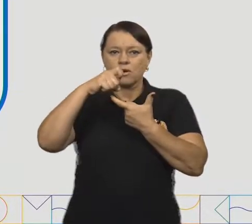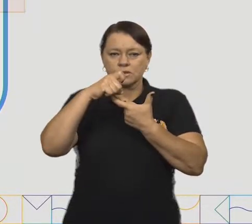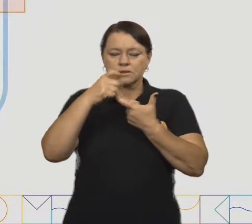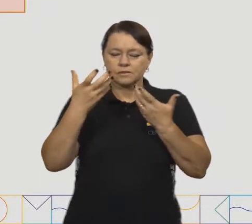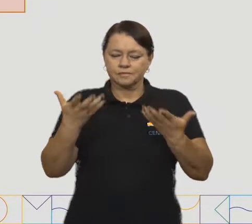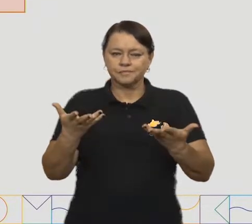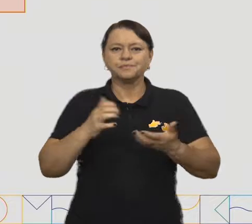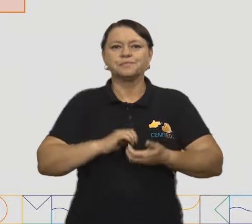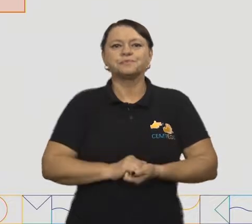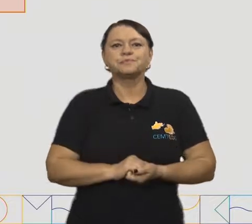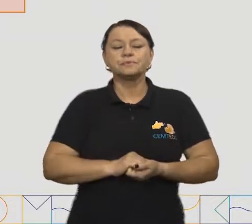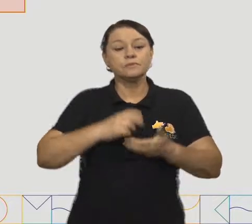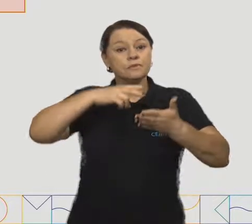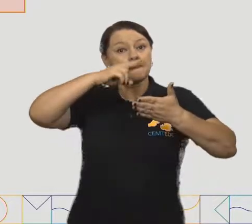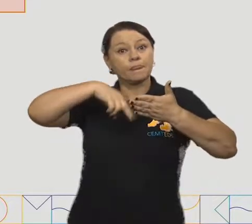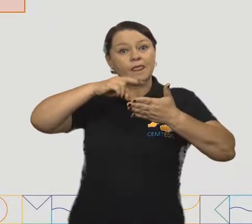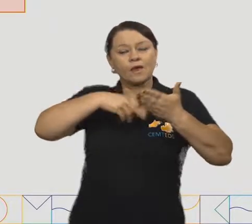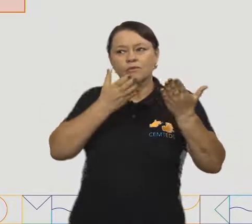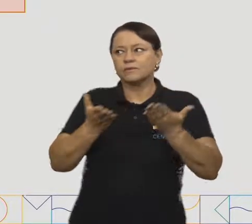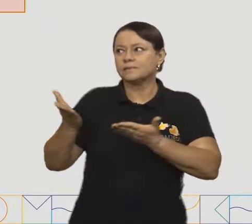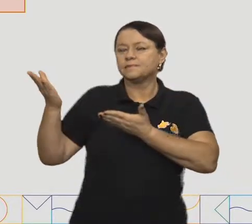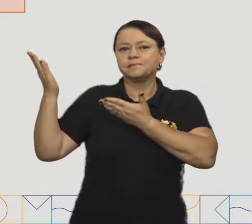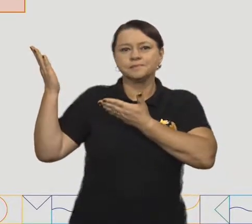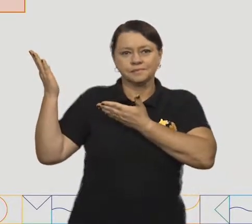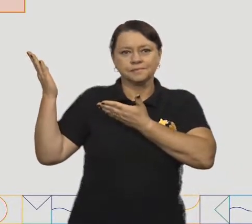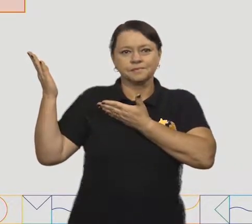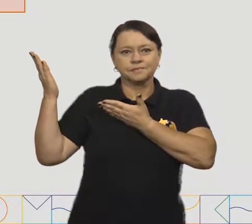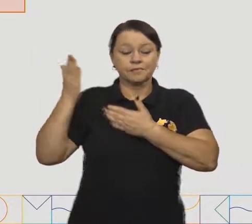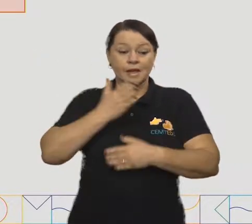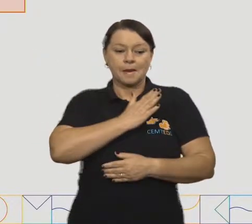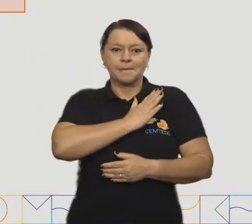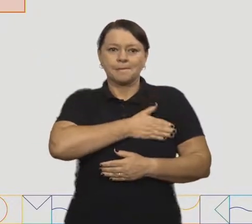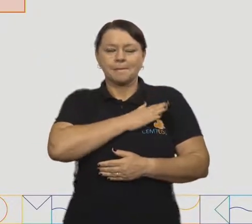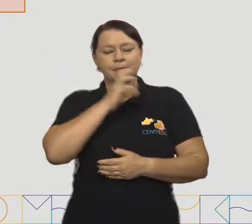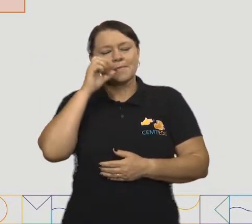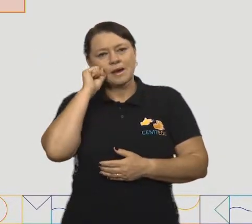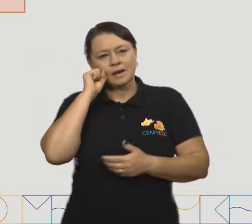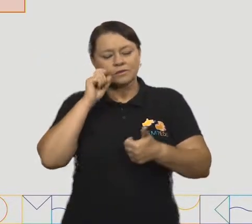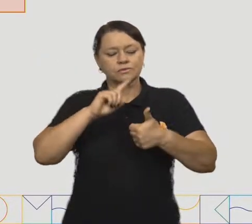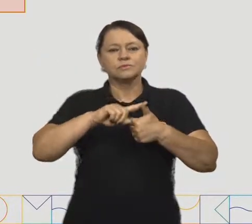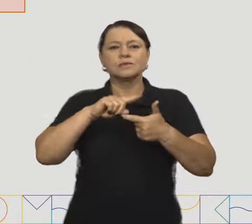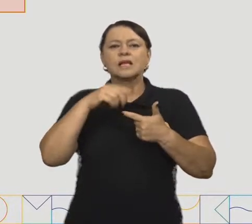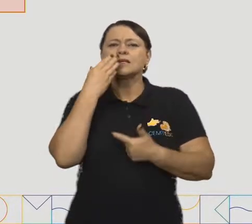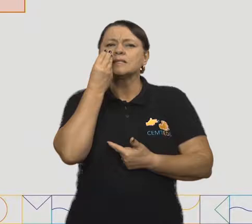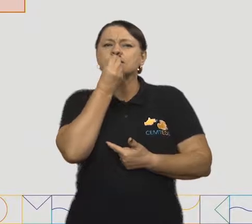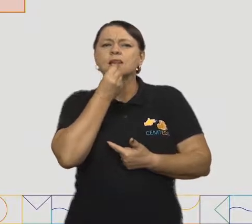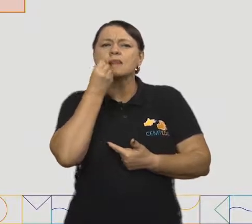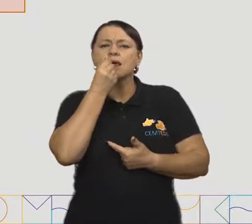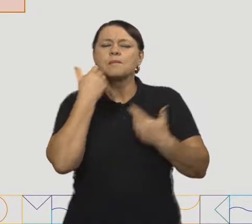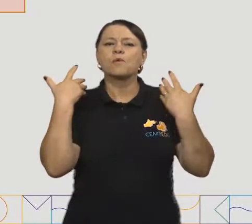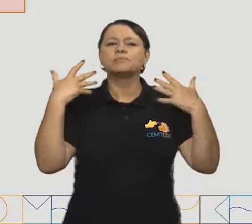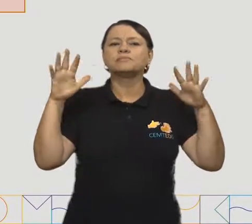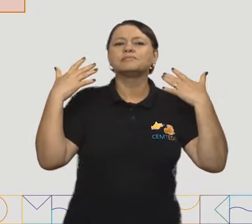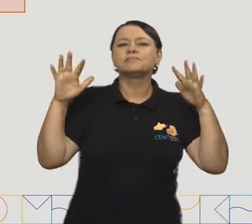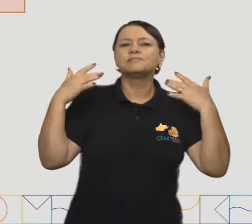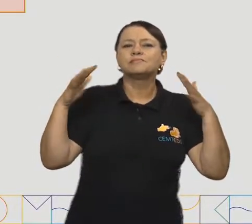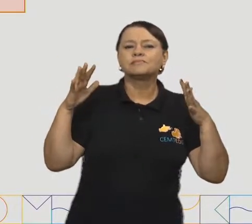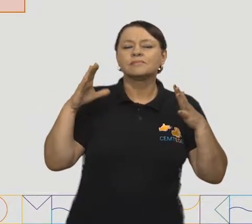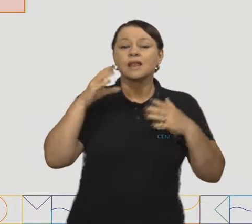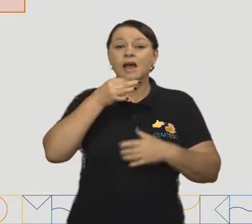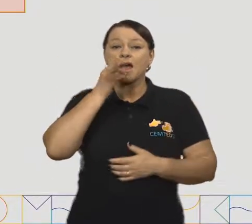da palavra oxítona. Olha o que diz. Oxítona. Uma palavra é oxítona quando